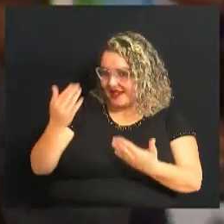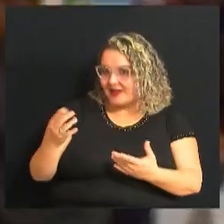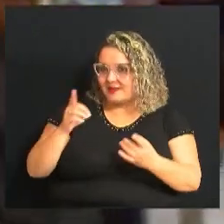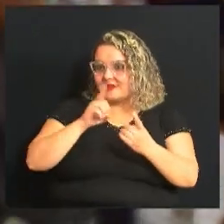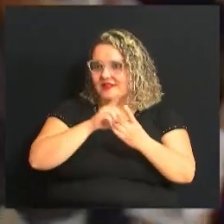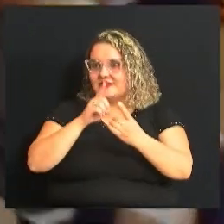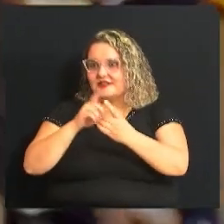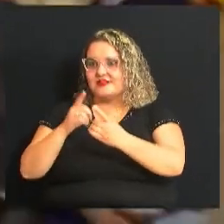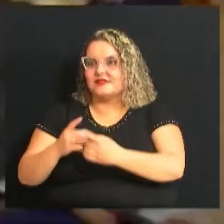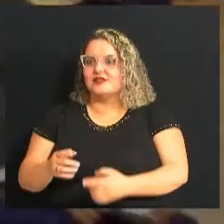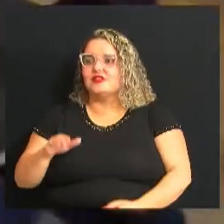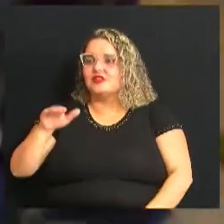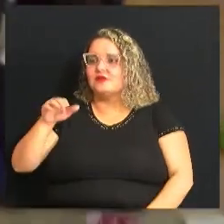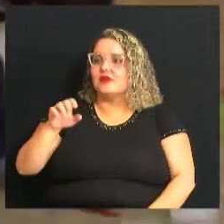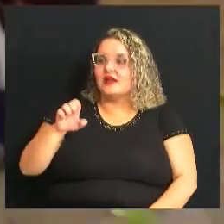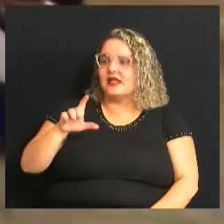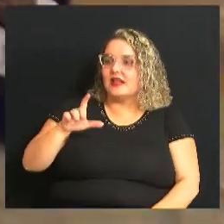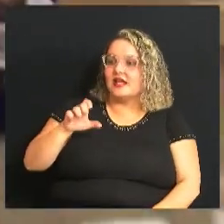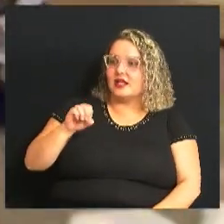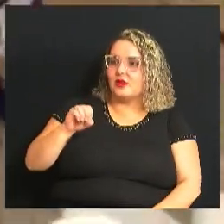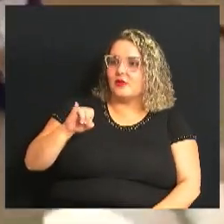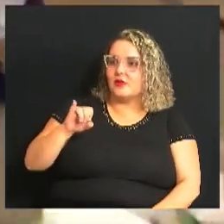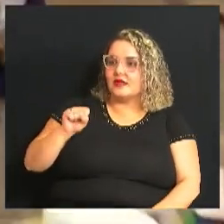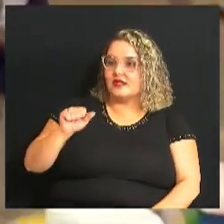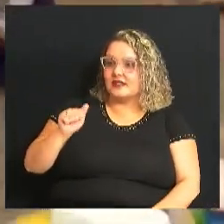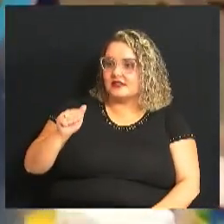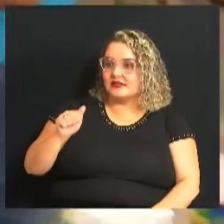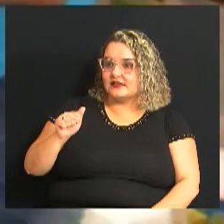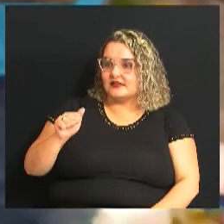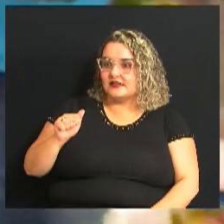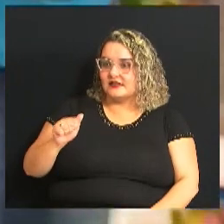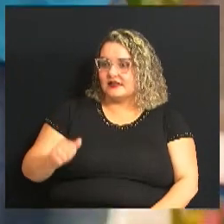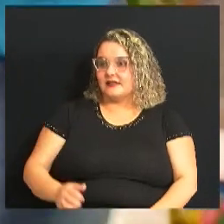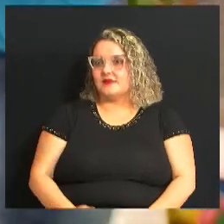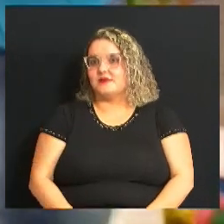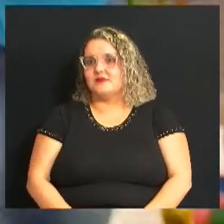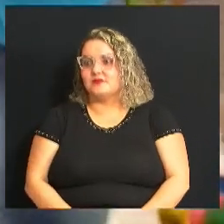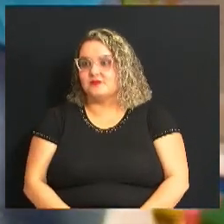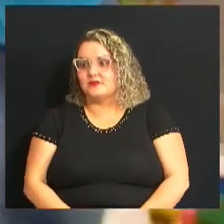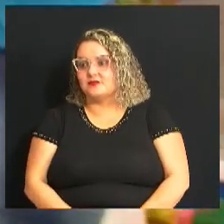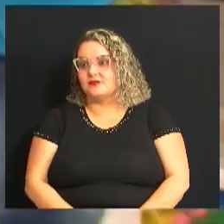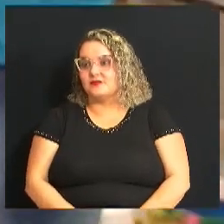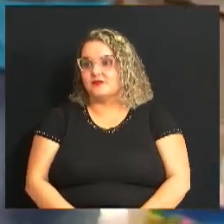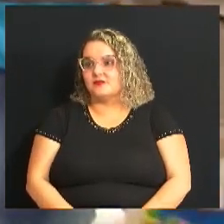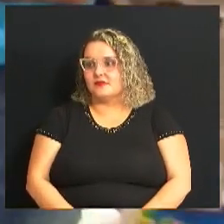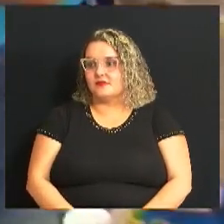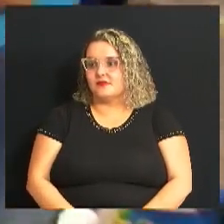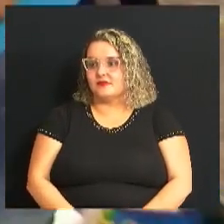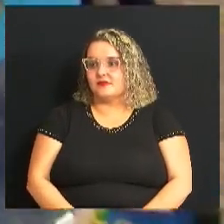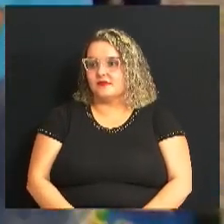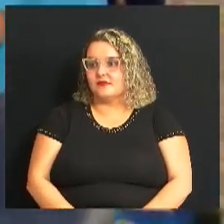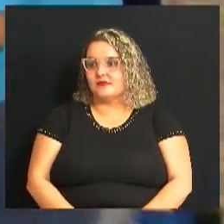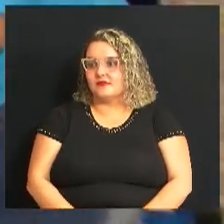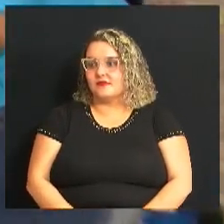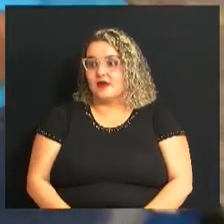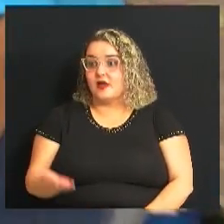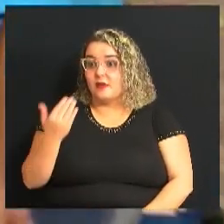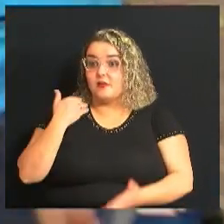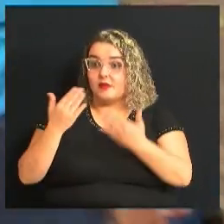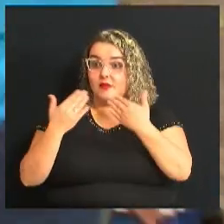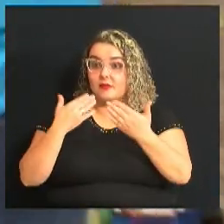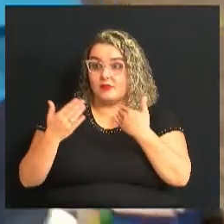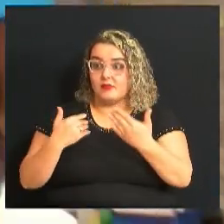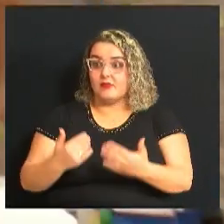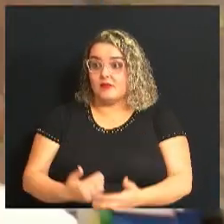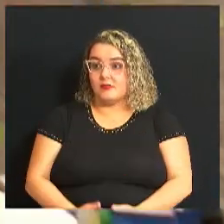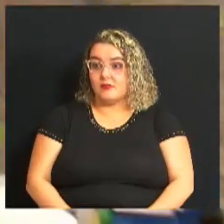chamar a Heloísa aqui. Heloísa, vem cá rapidinho. Bater um papo com a criançada que está aqui. Não, pode ficar